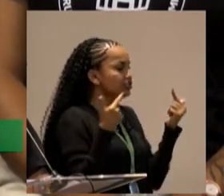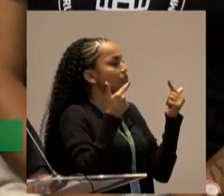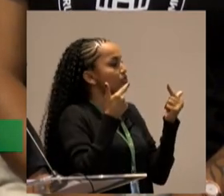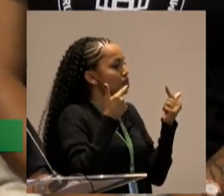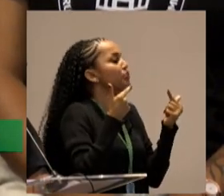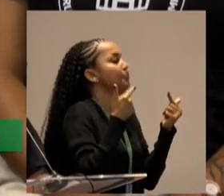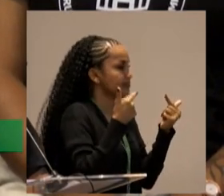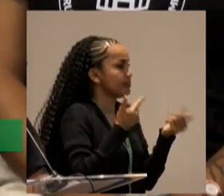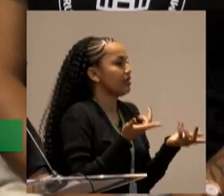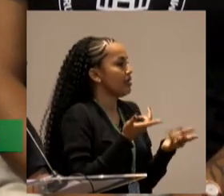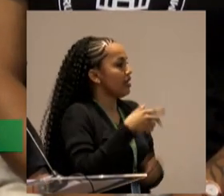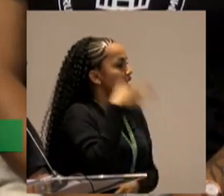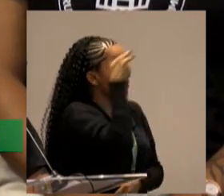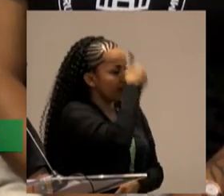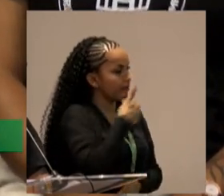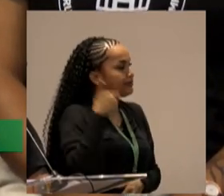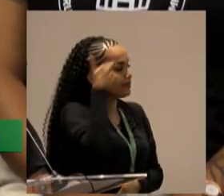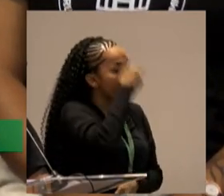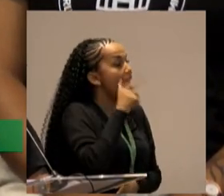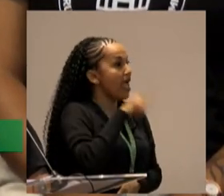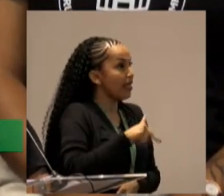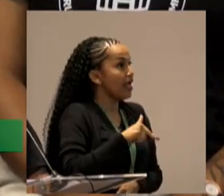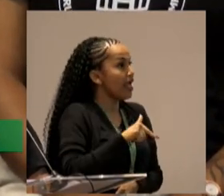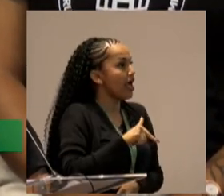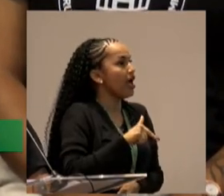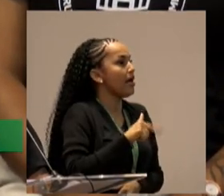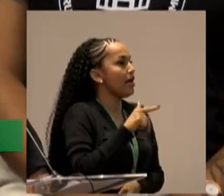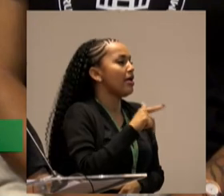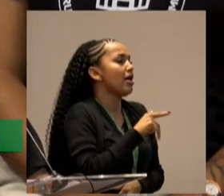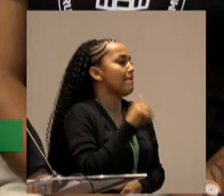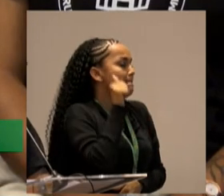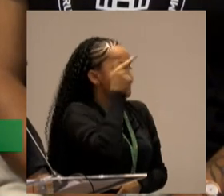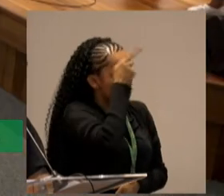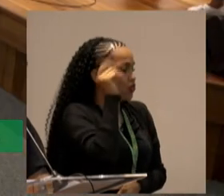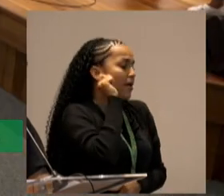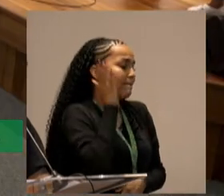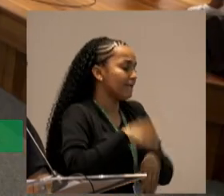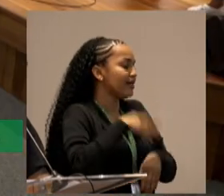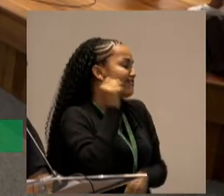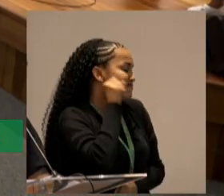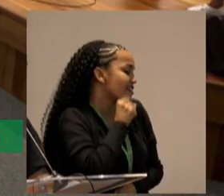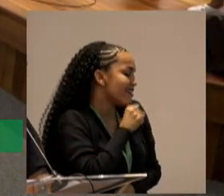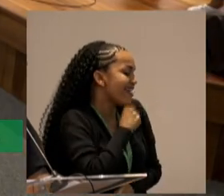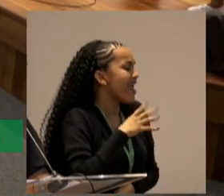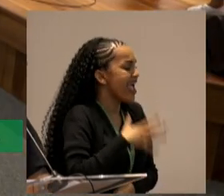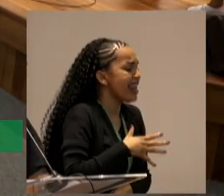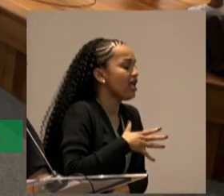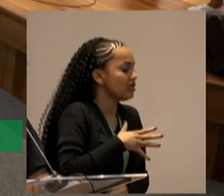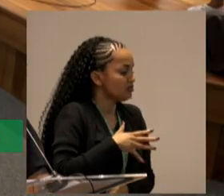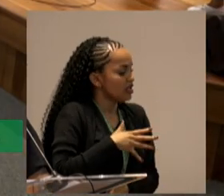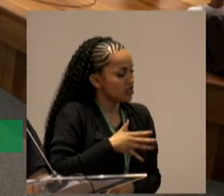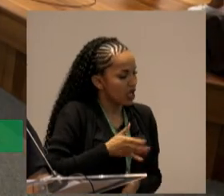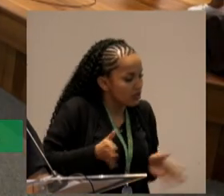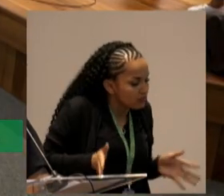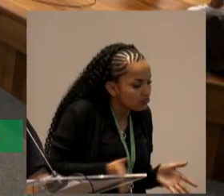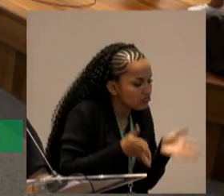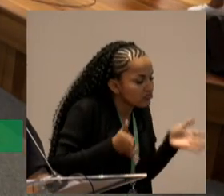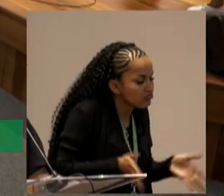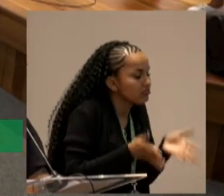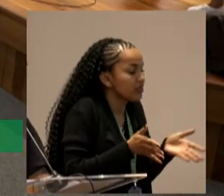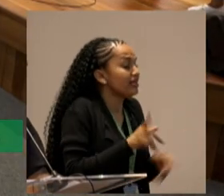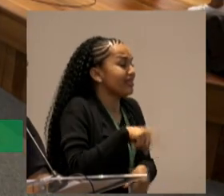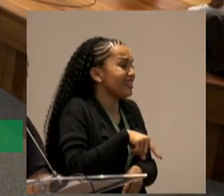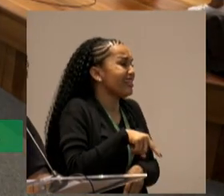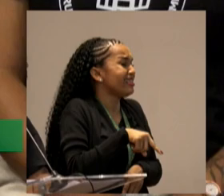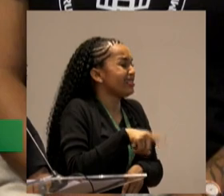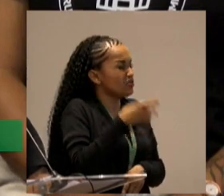Carvalho, ela é a nossa mais velha, ela é a nossa inspiração, e ela